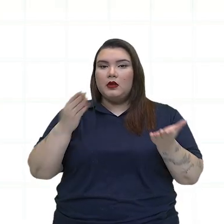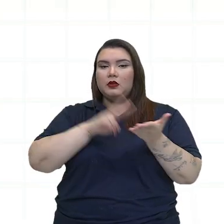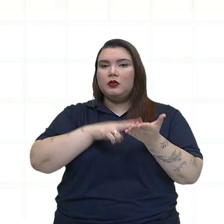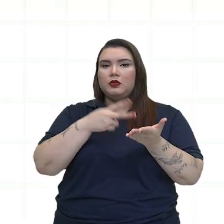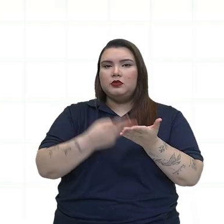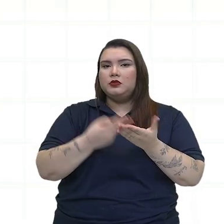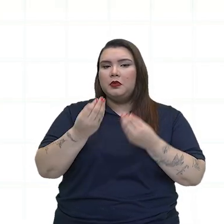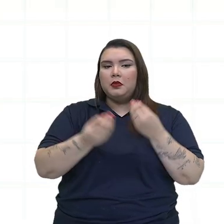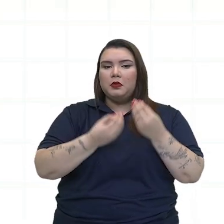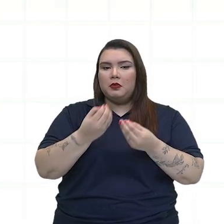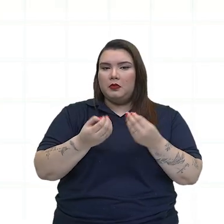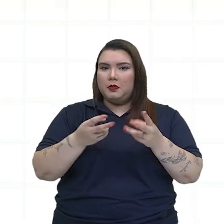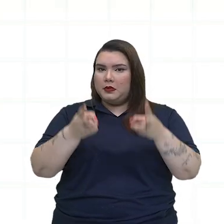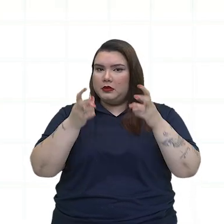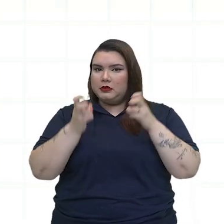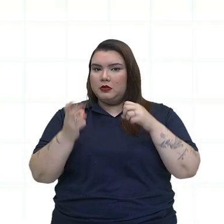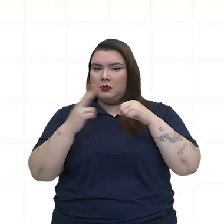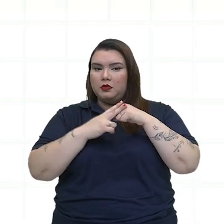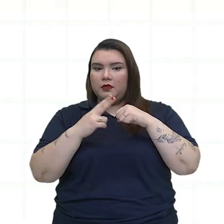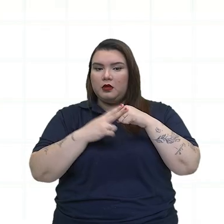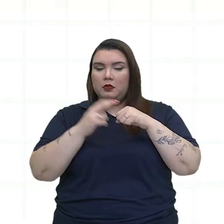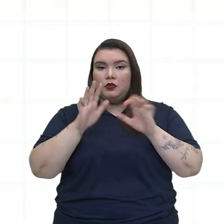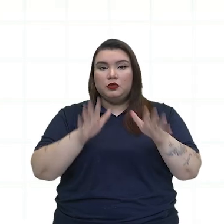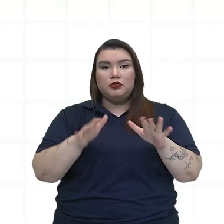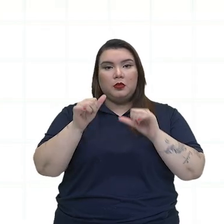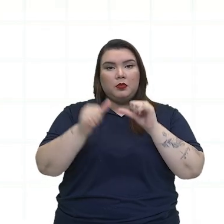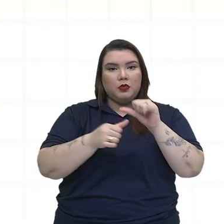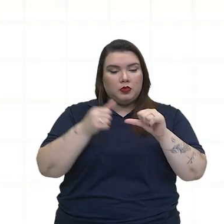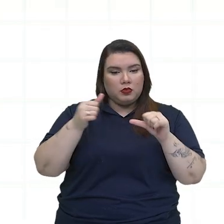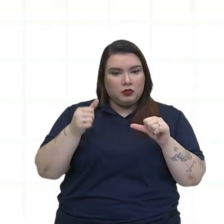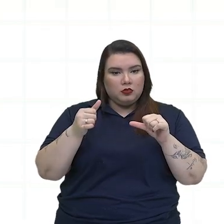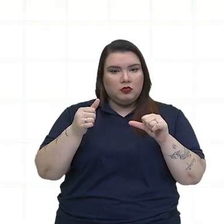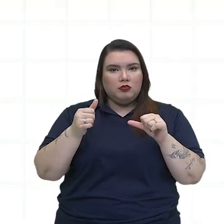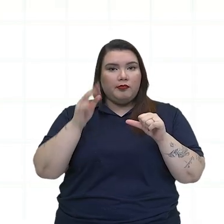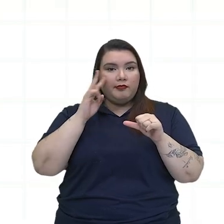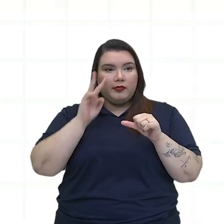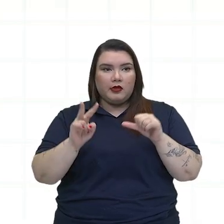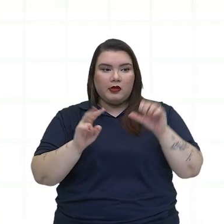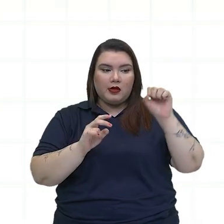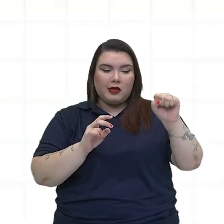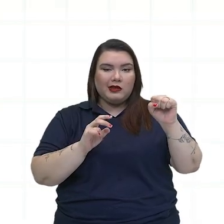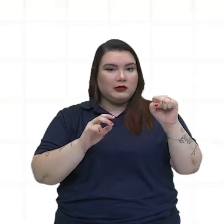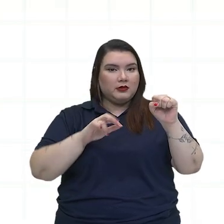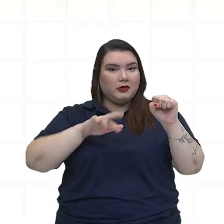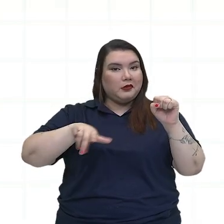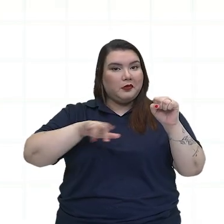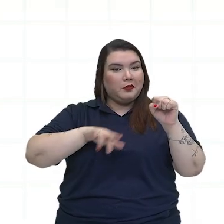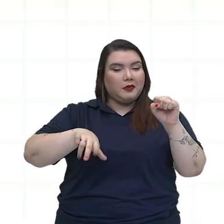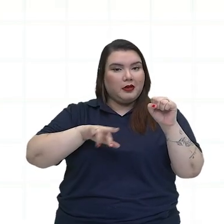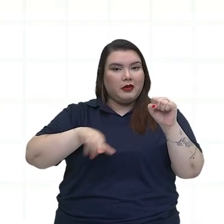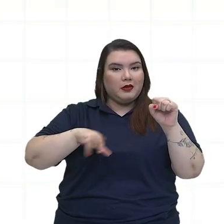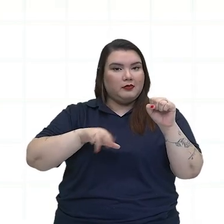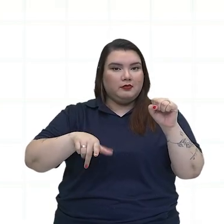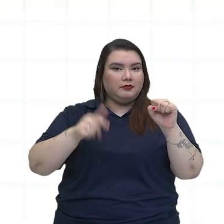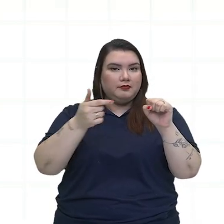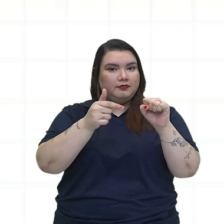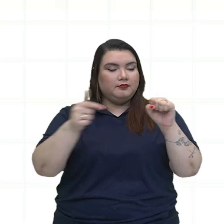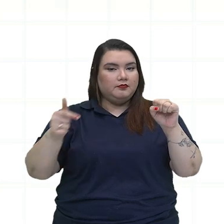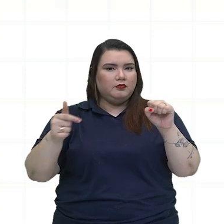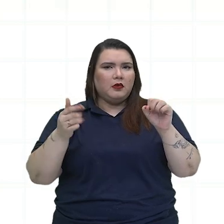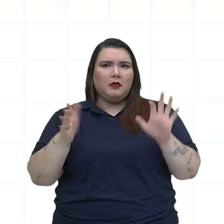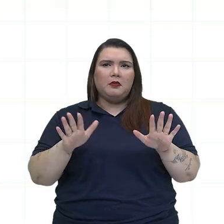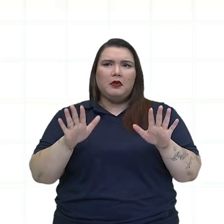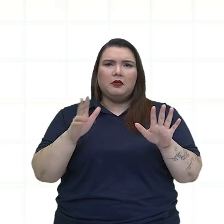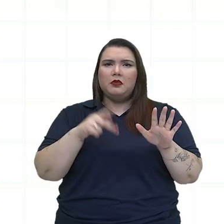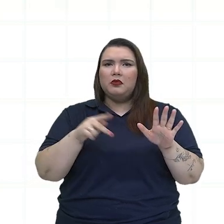só como mudou o verbo aqui, ó. Viram que aqui não é mais o Szinho. Não tem mais S. Aí você